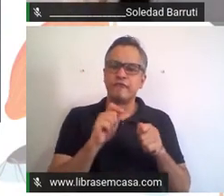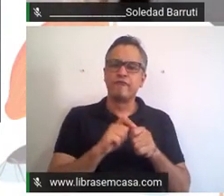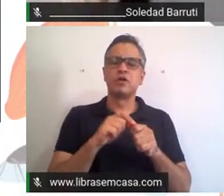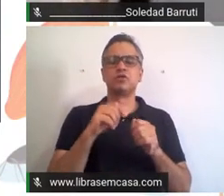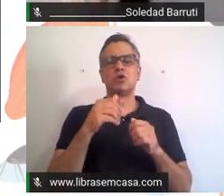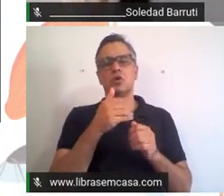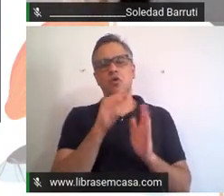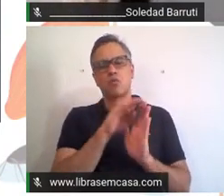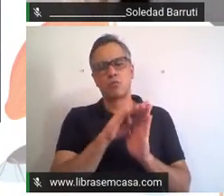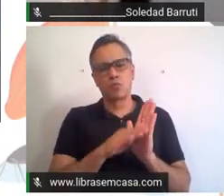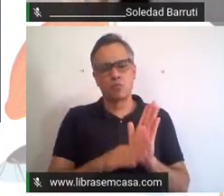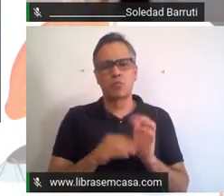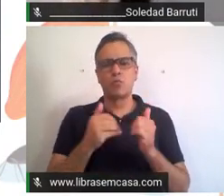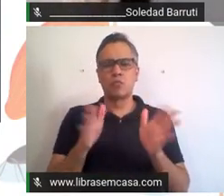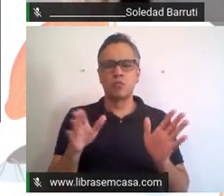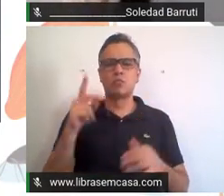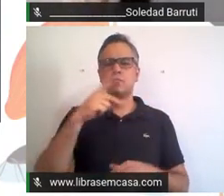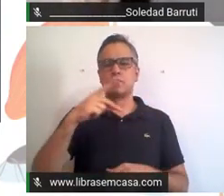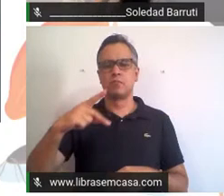consequentes.